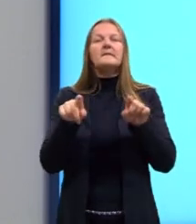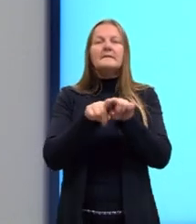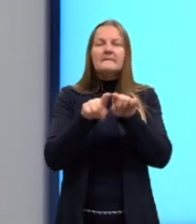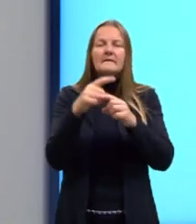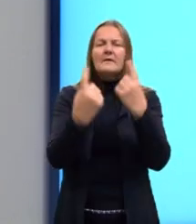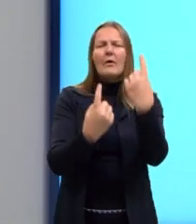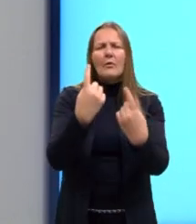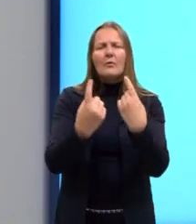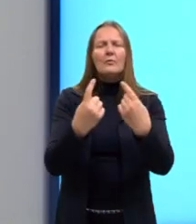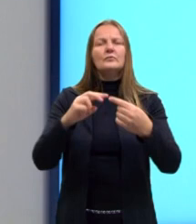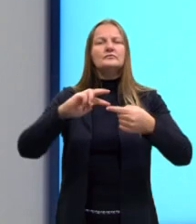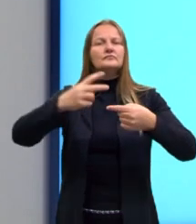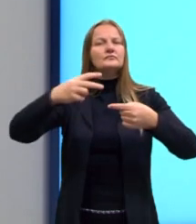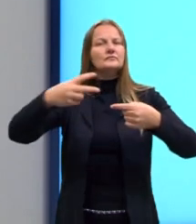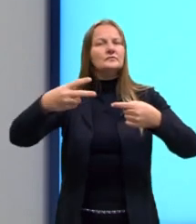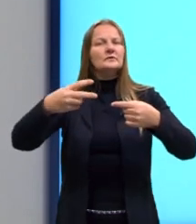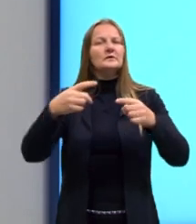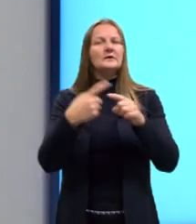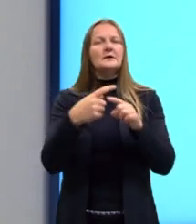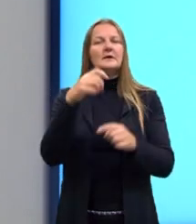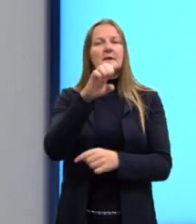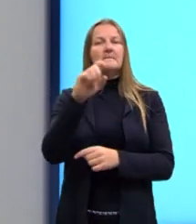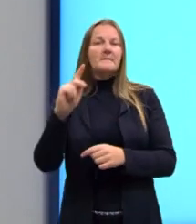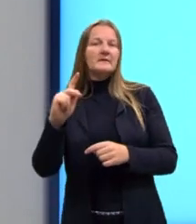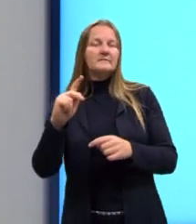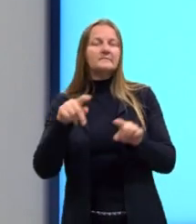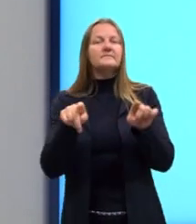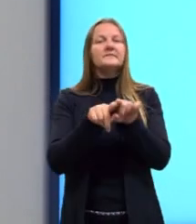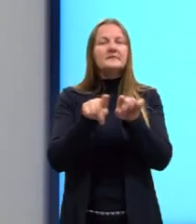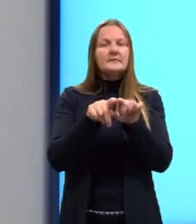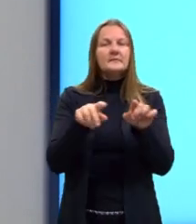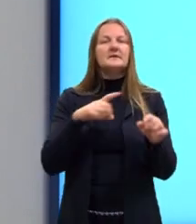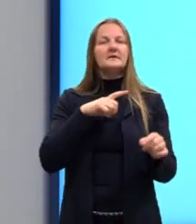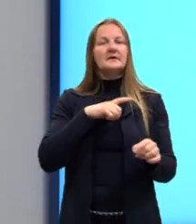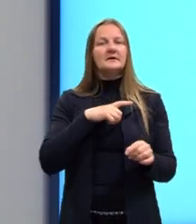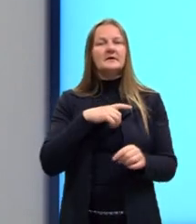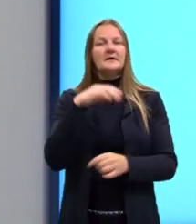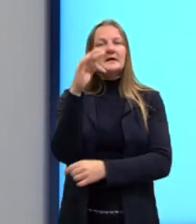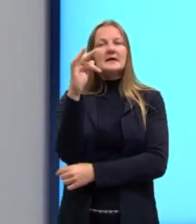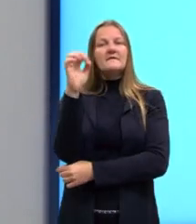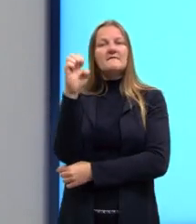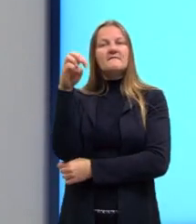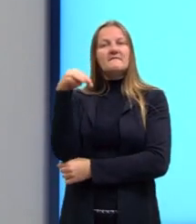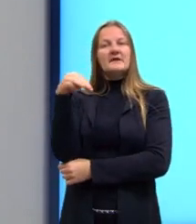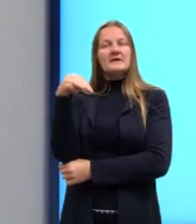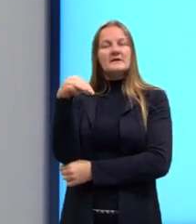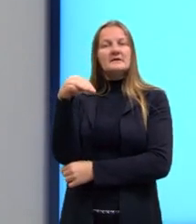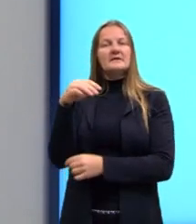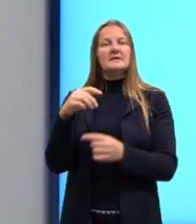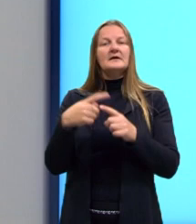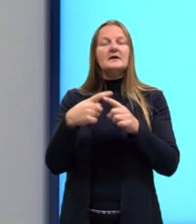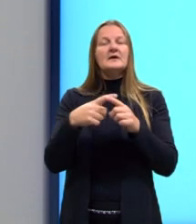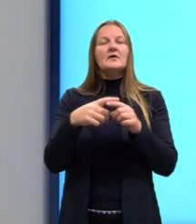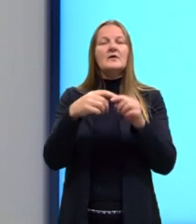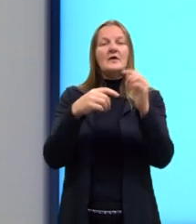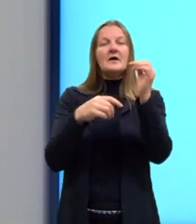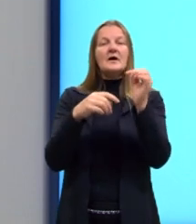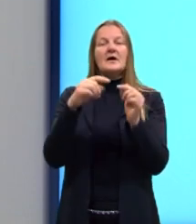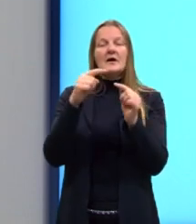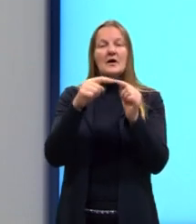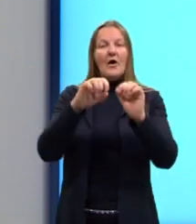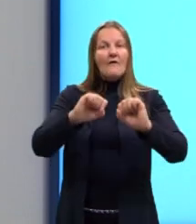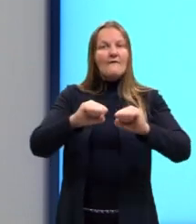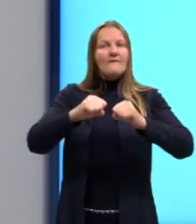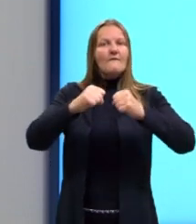tem alguns algumas questões caso de TP e também tem as em que a força eletromotriz da pilha tá